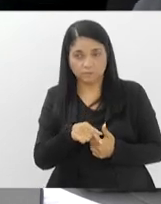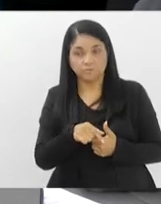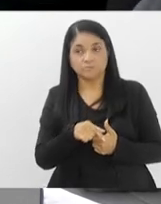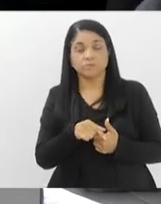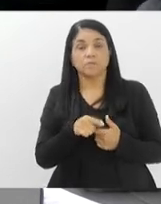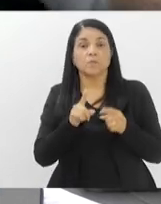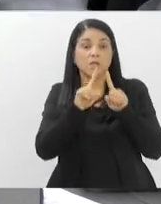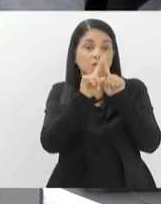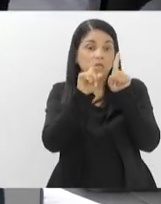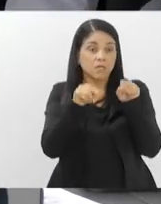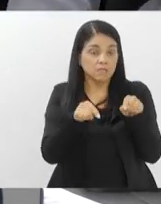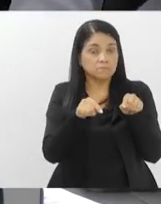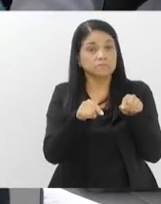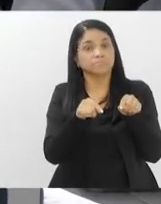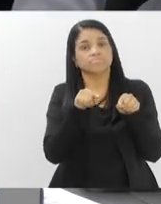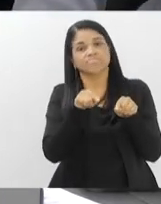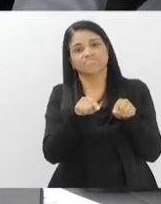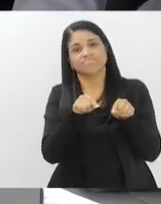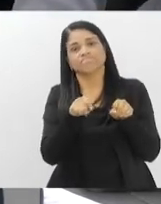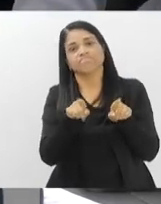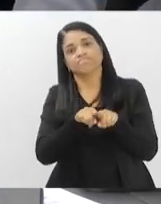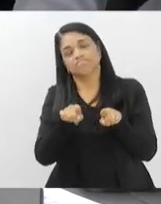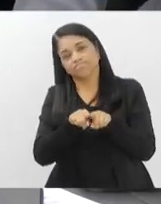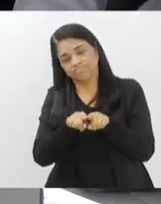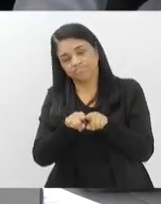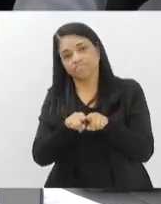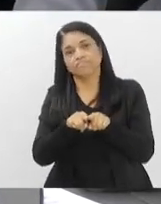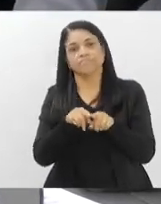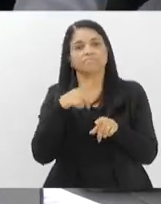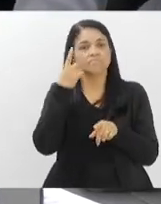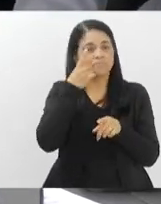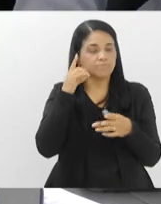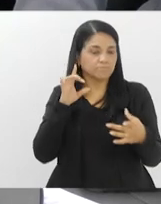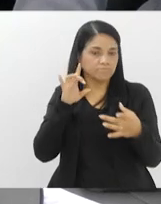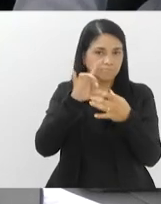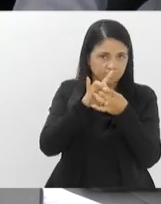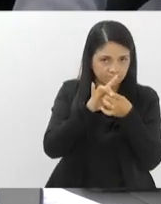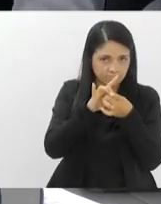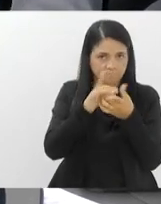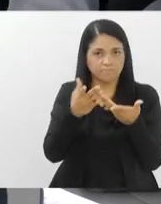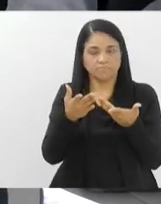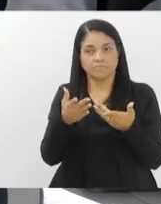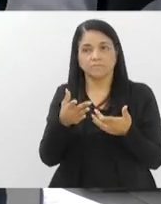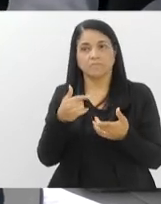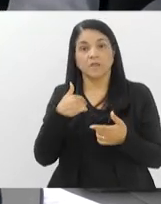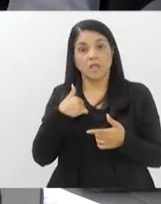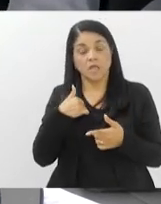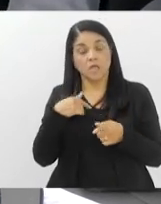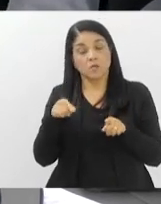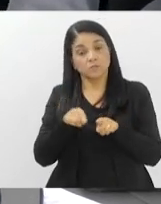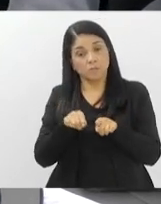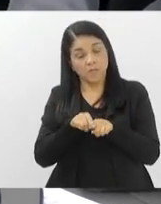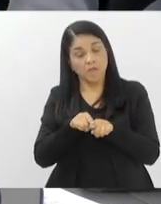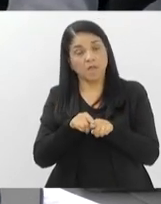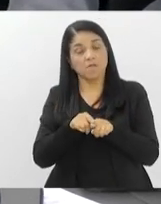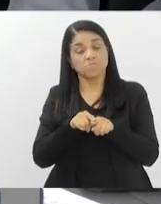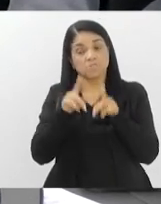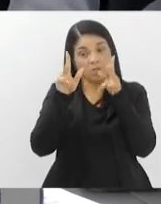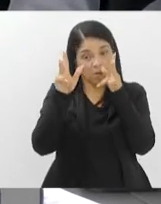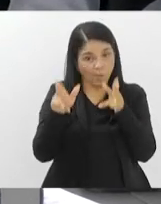funcionários, que os deputados também eram, em suma, que era uma coisa extensiva. E eu manifestei na mesma linha do deputado Luiz